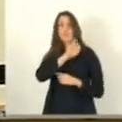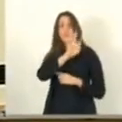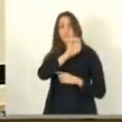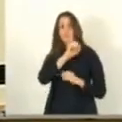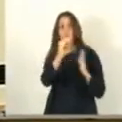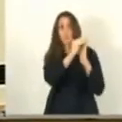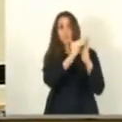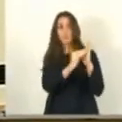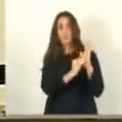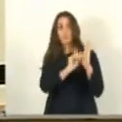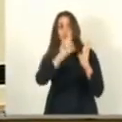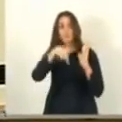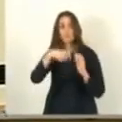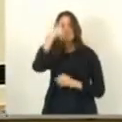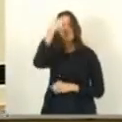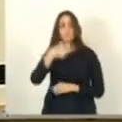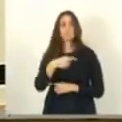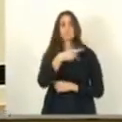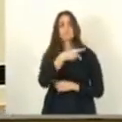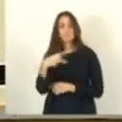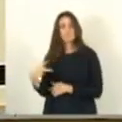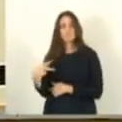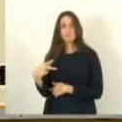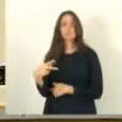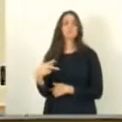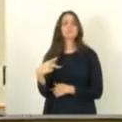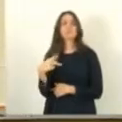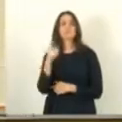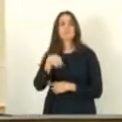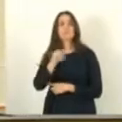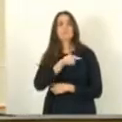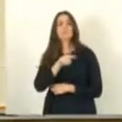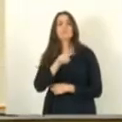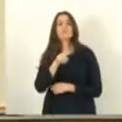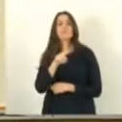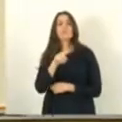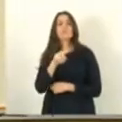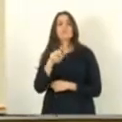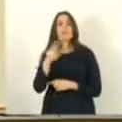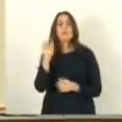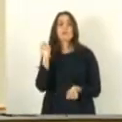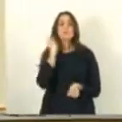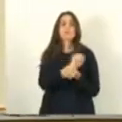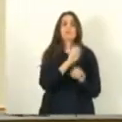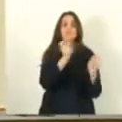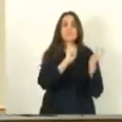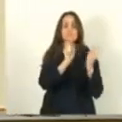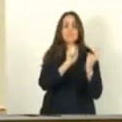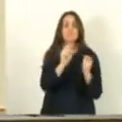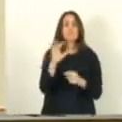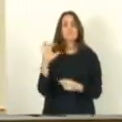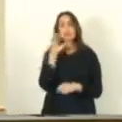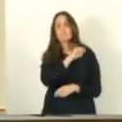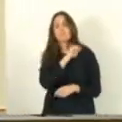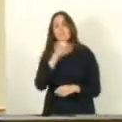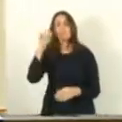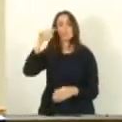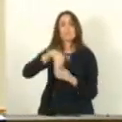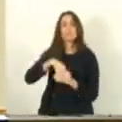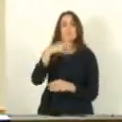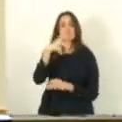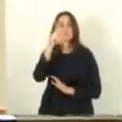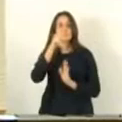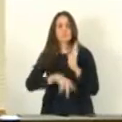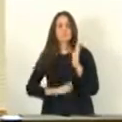por deliberação deste presidente em exercício, nós derrubaremos a sessão para imediatamente votarmos a